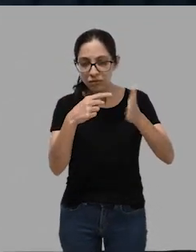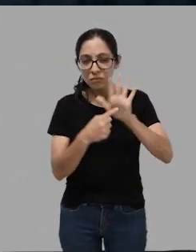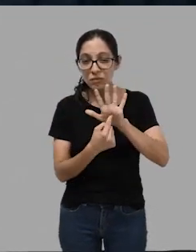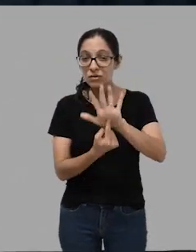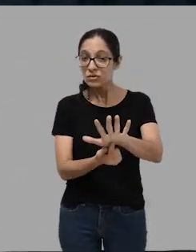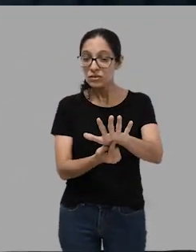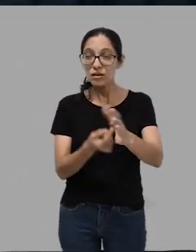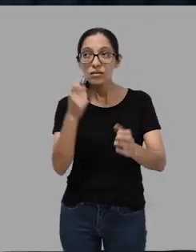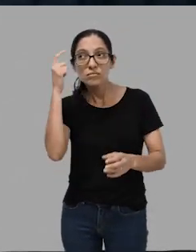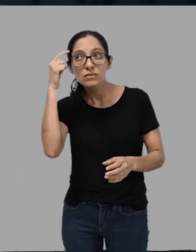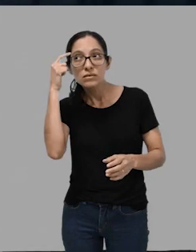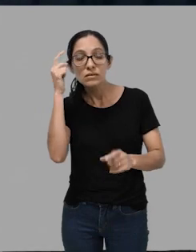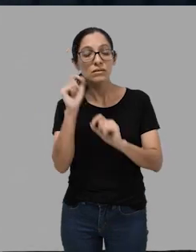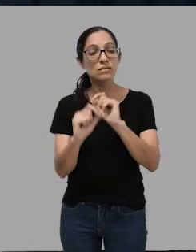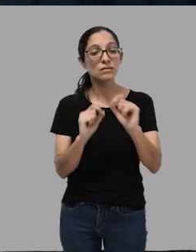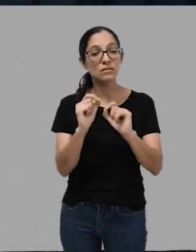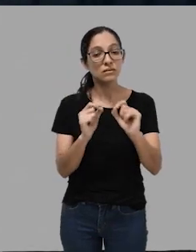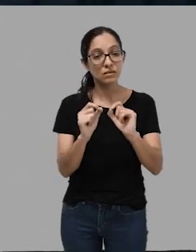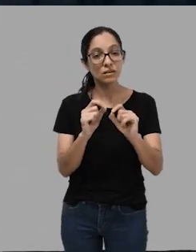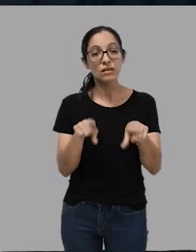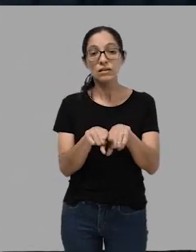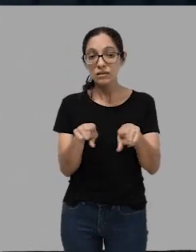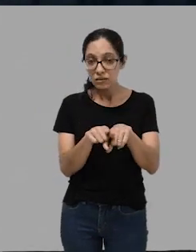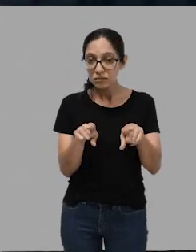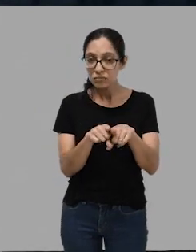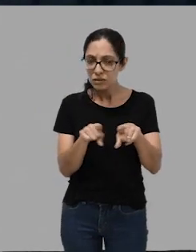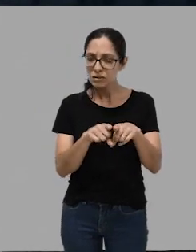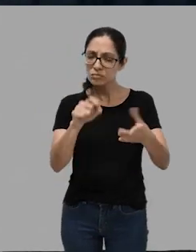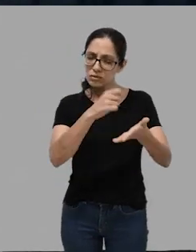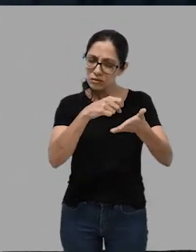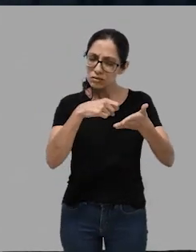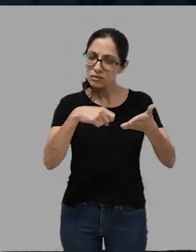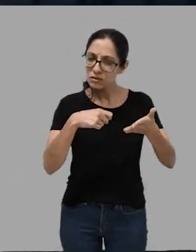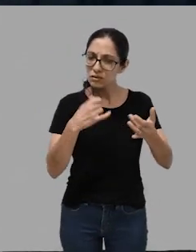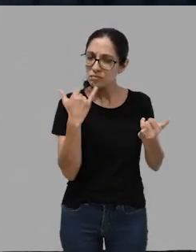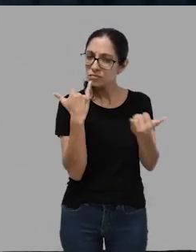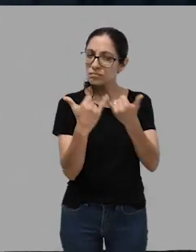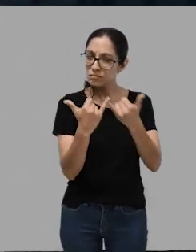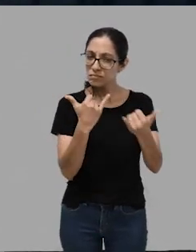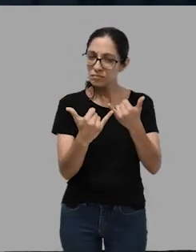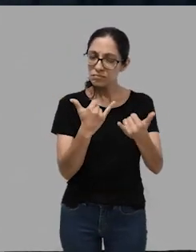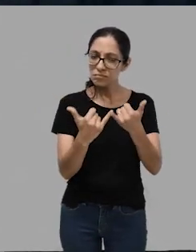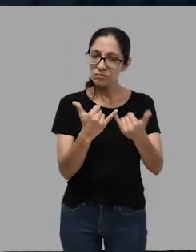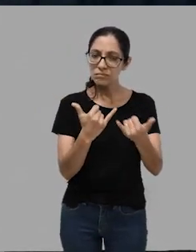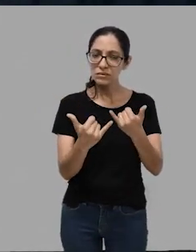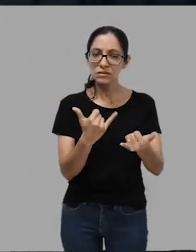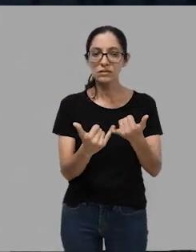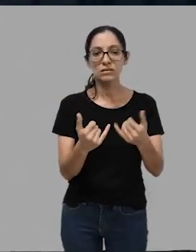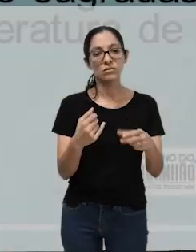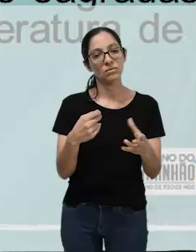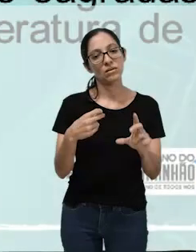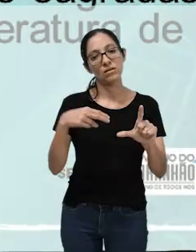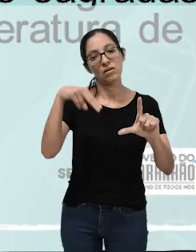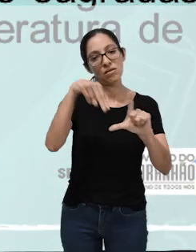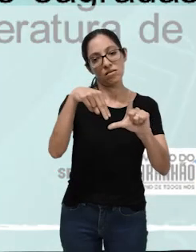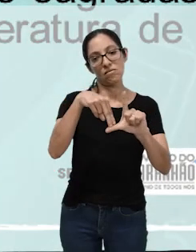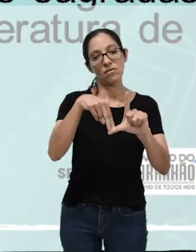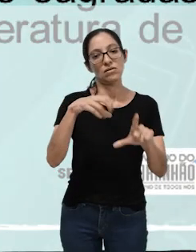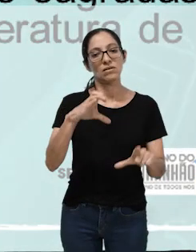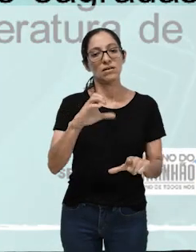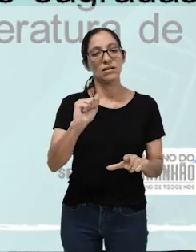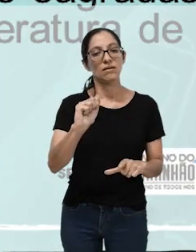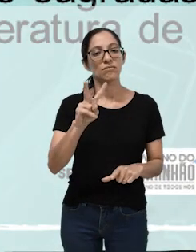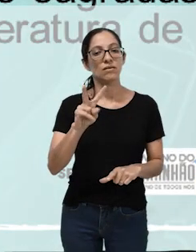pessoas é reflitam e é uma produção parecida com a novela de Cavalaria nesse